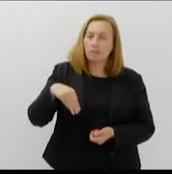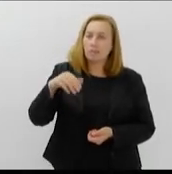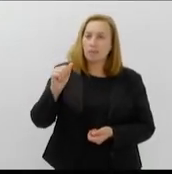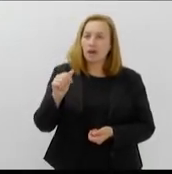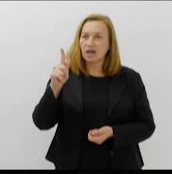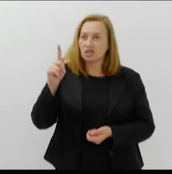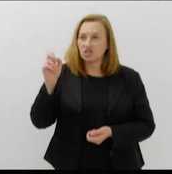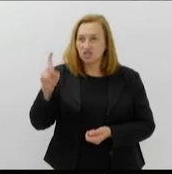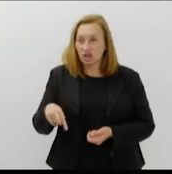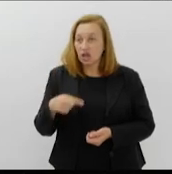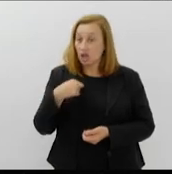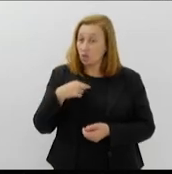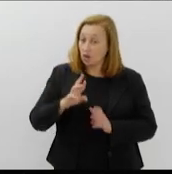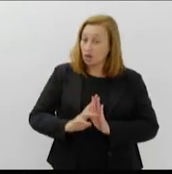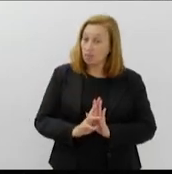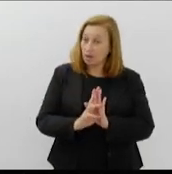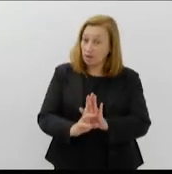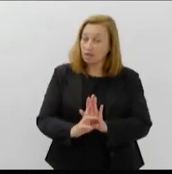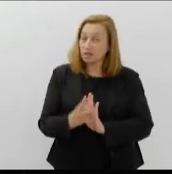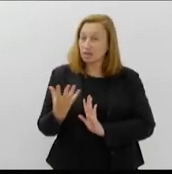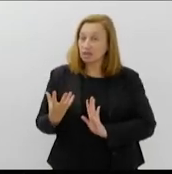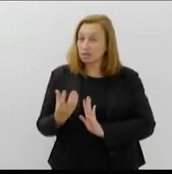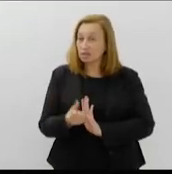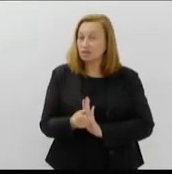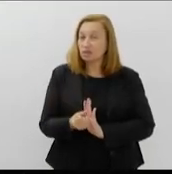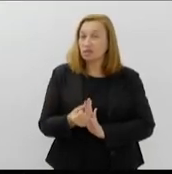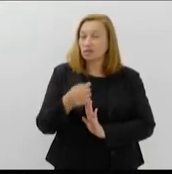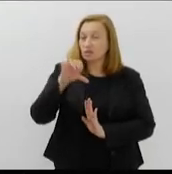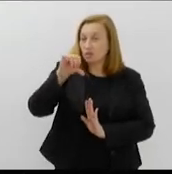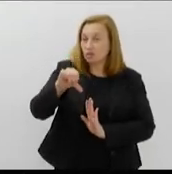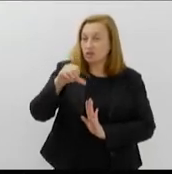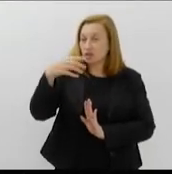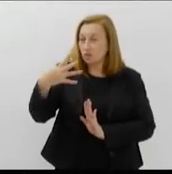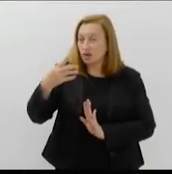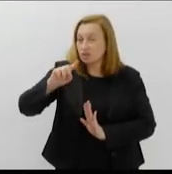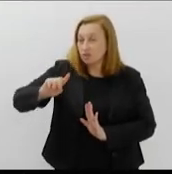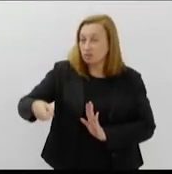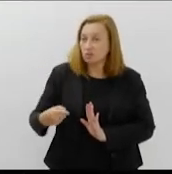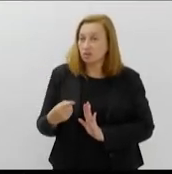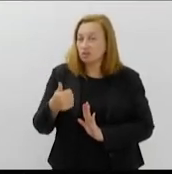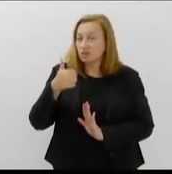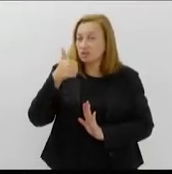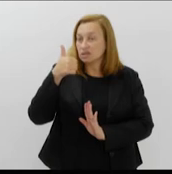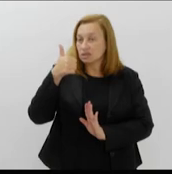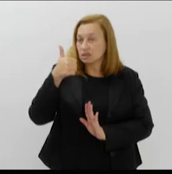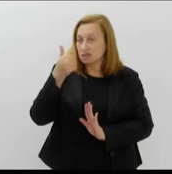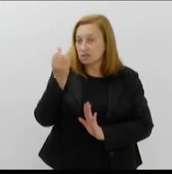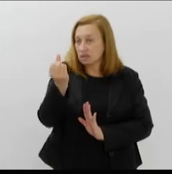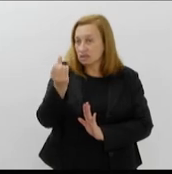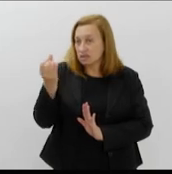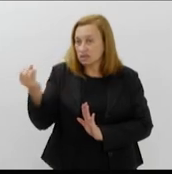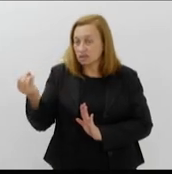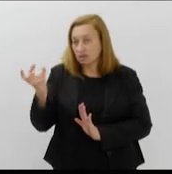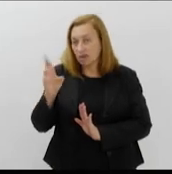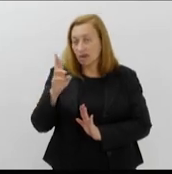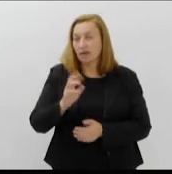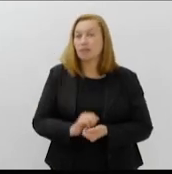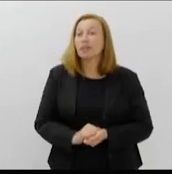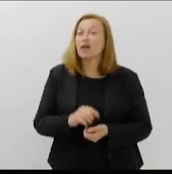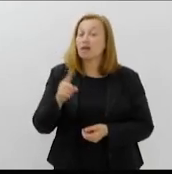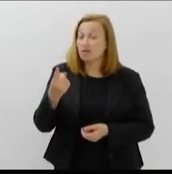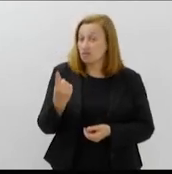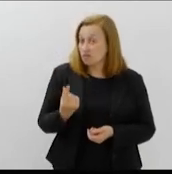eu represento, recebeu R$ 94.600. Esse